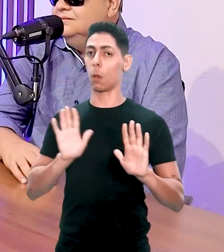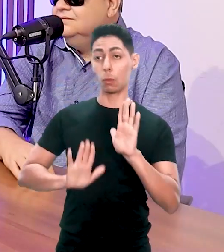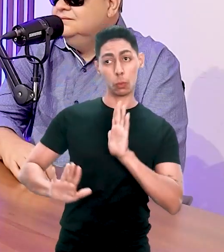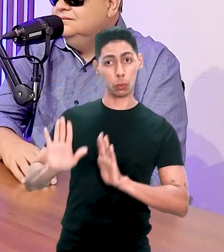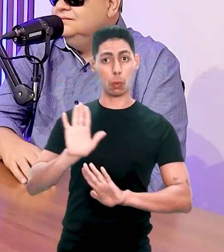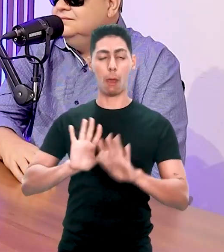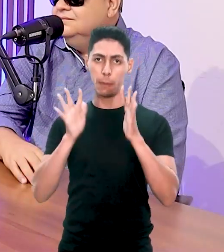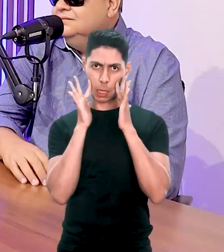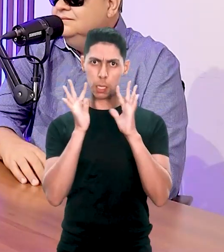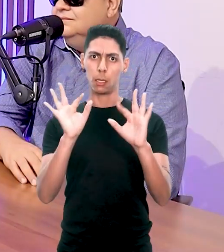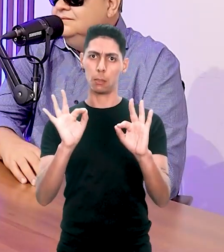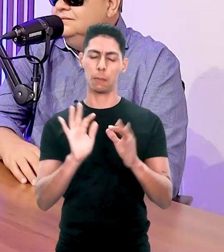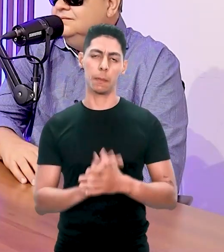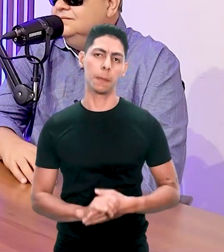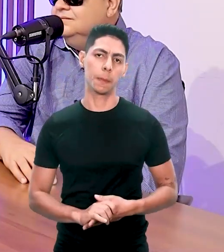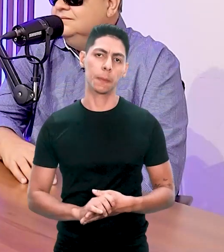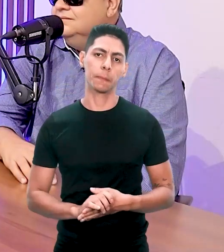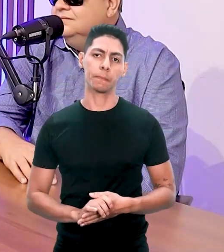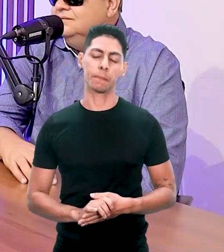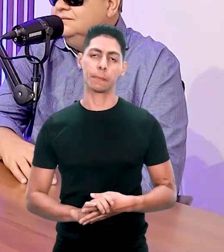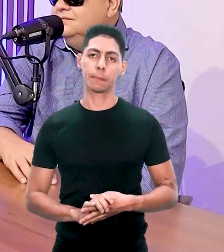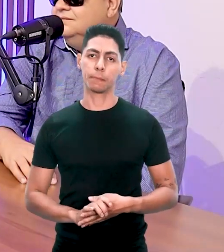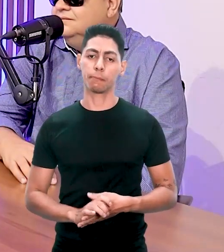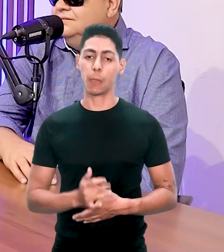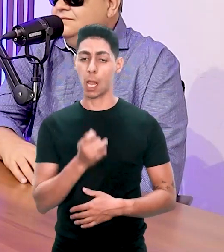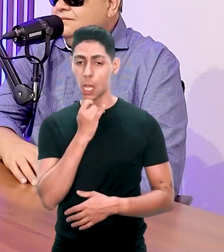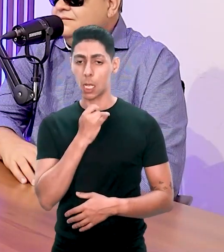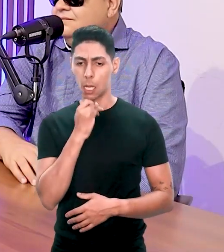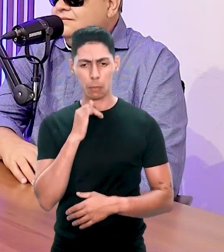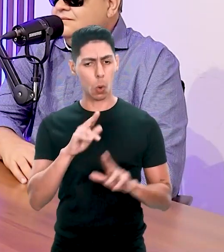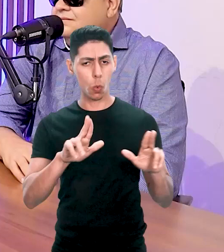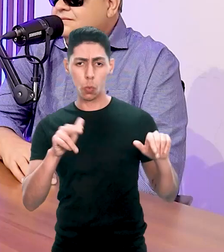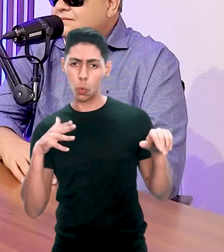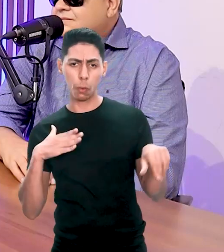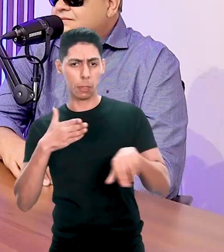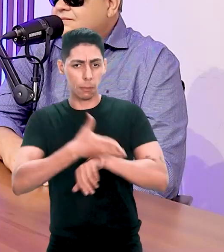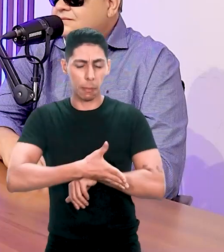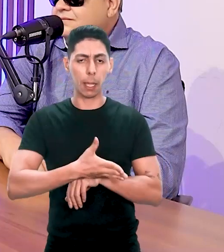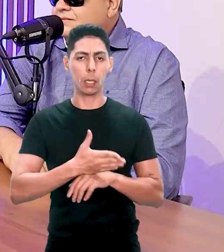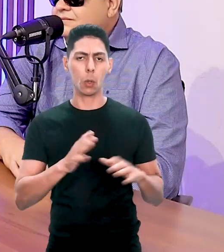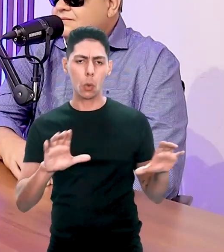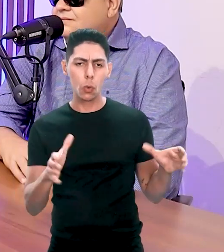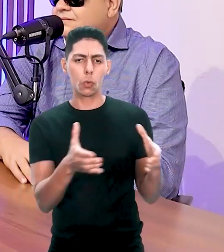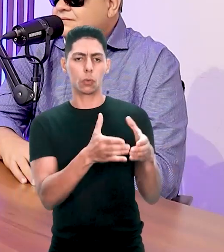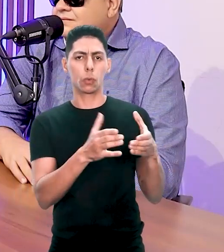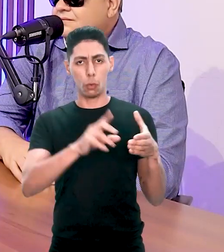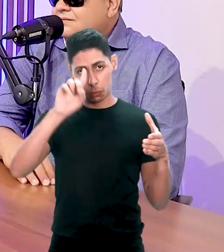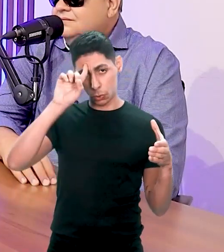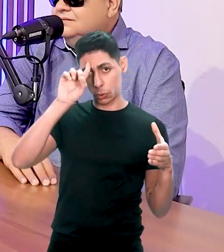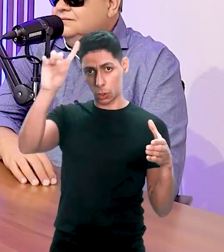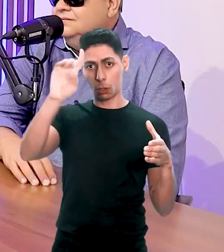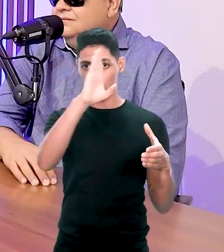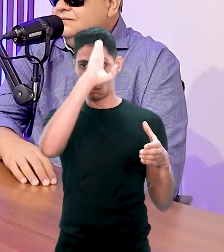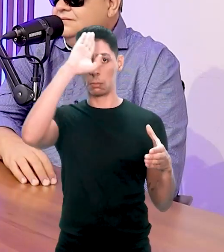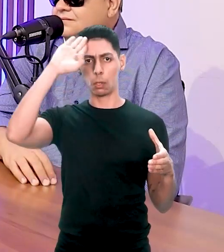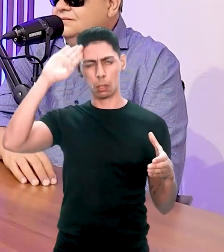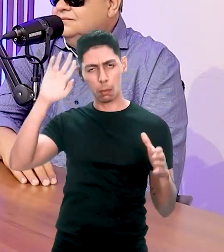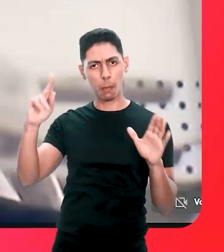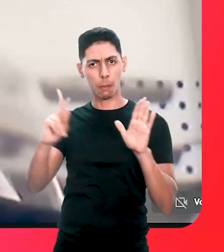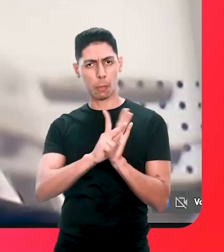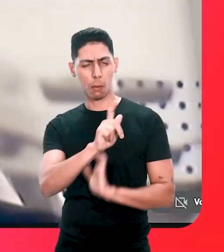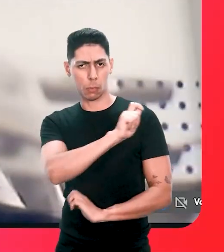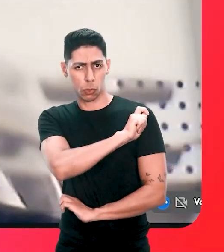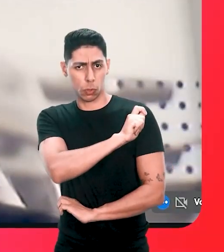e sabia, por exemplo, eu nunca participei dos diretórios, né, que eram os diretórios acadêmicos, diretórios de estudantes,